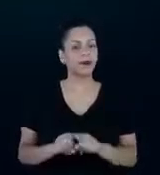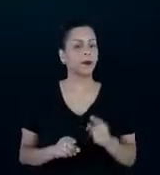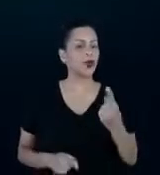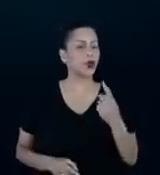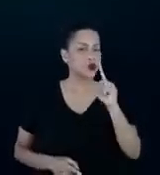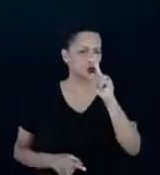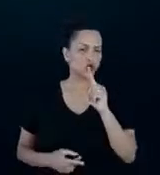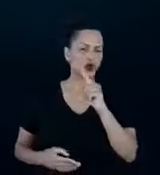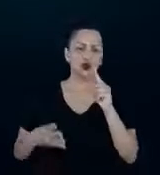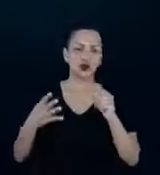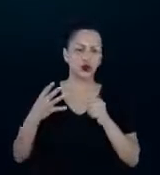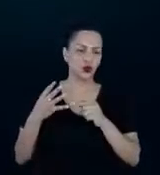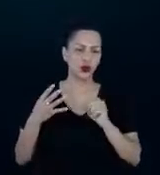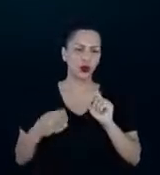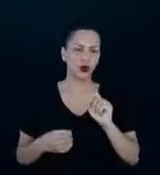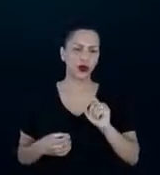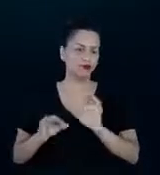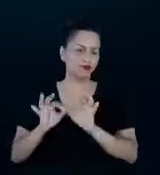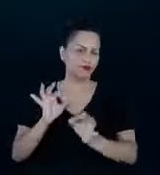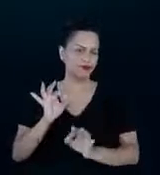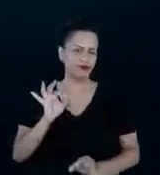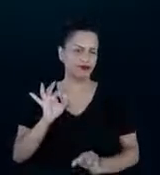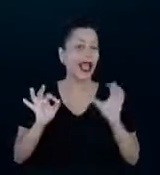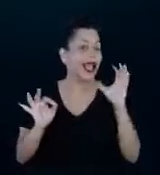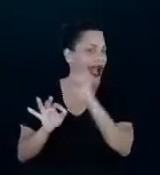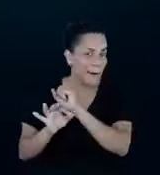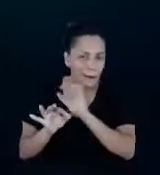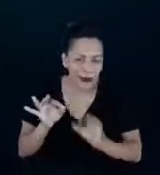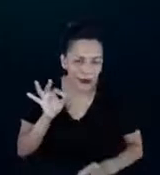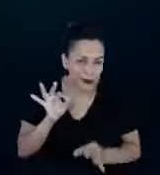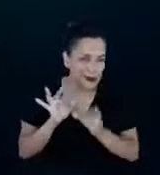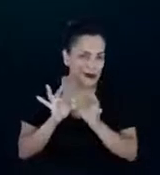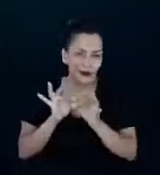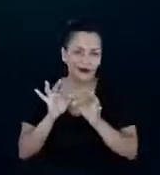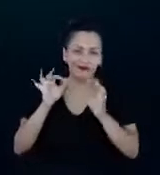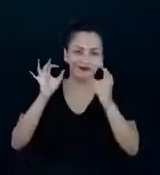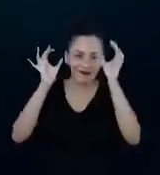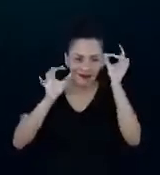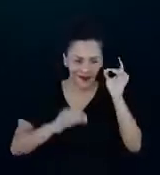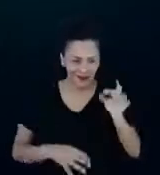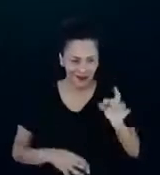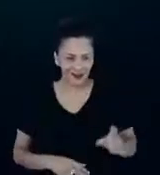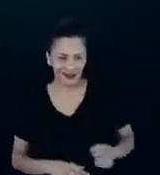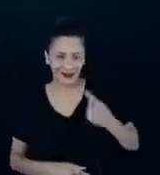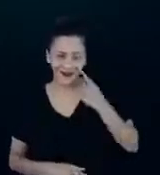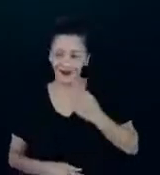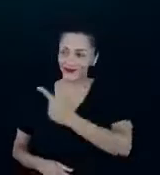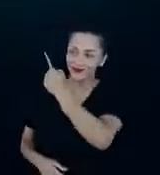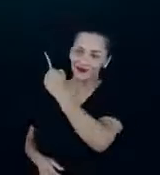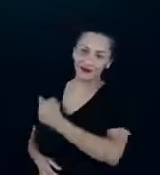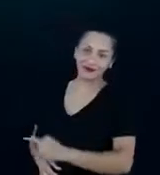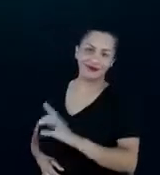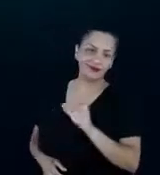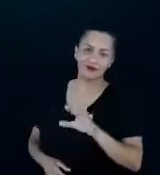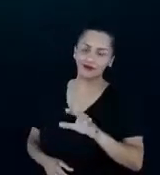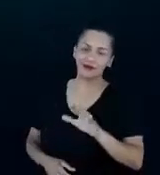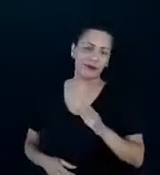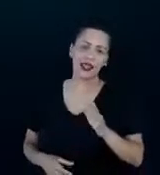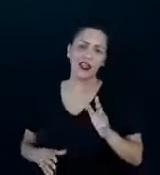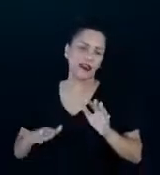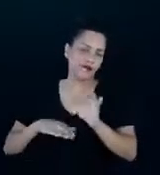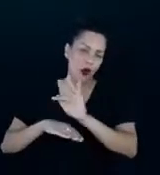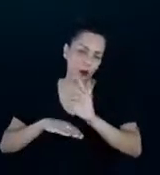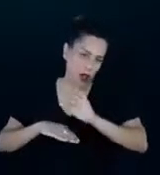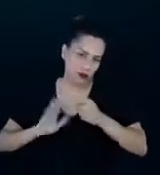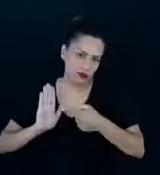gostaria de ressaltar, não vou me alongar, estou sendo muito rápido, isso aí vai ser motivo, todos esses itens vão ser motivos de apresentação formal,